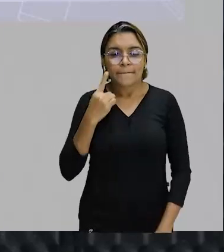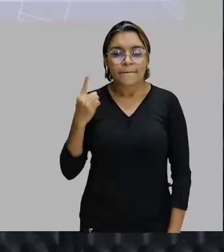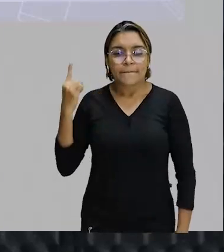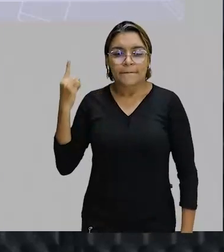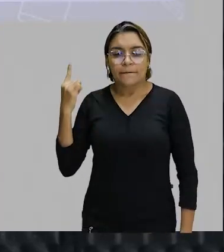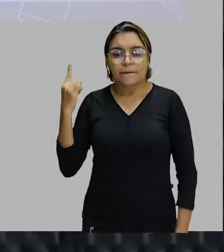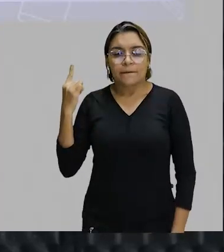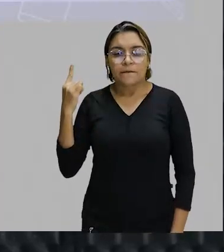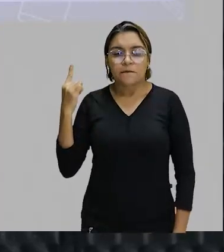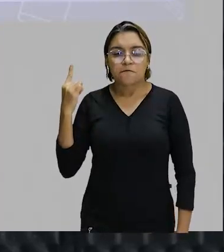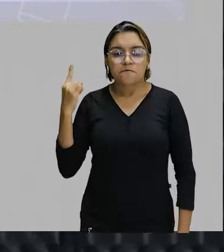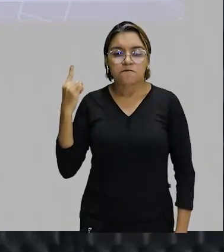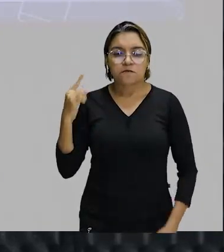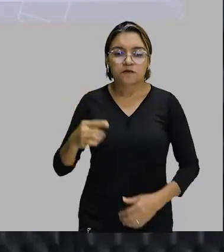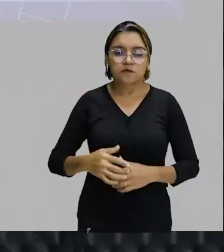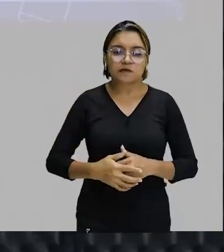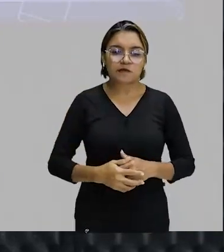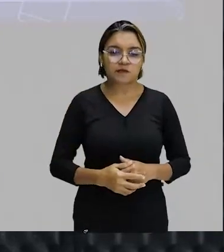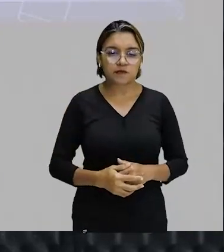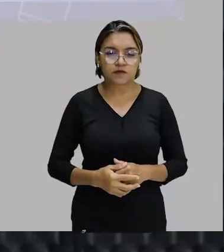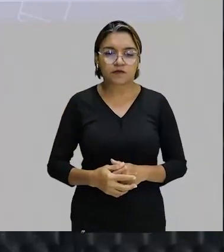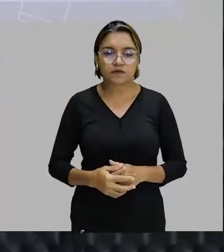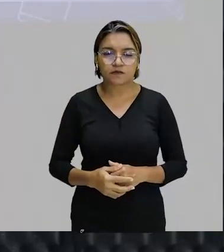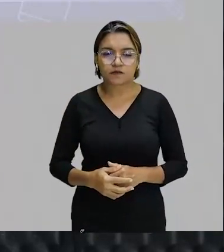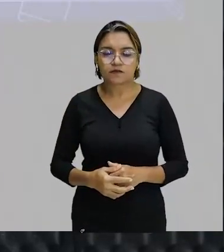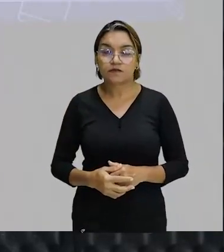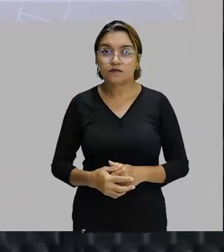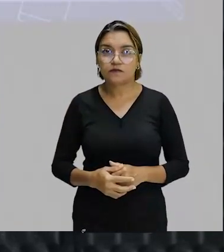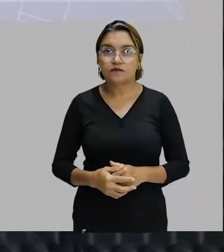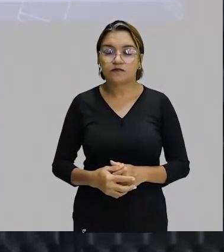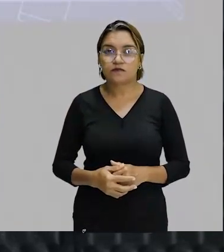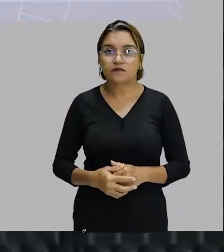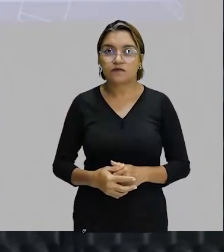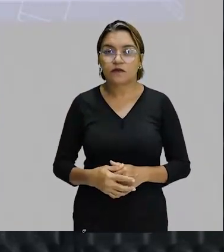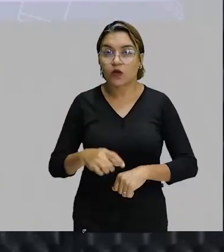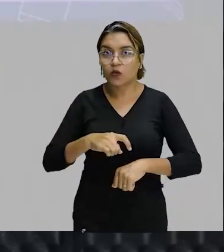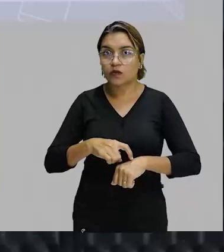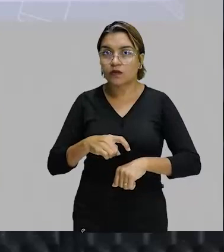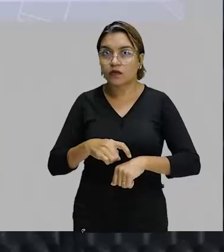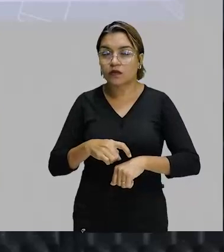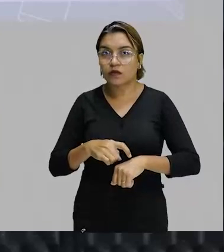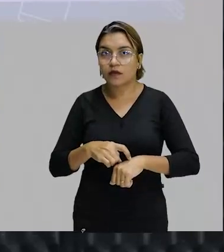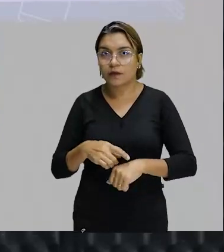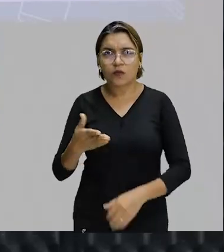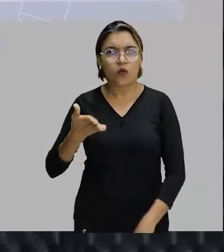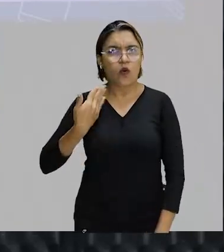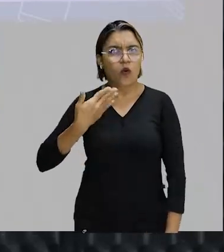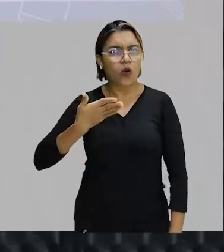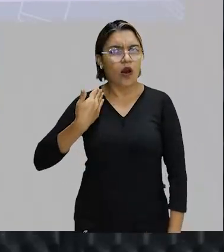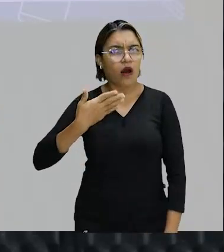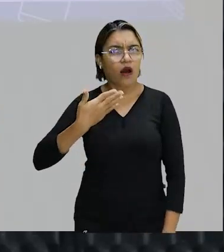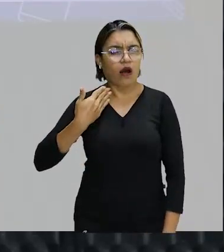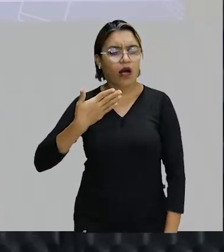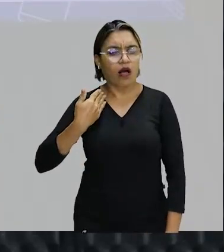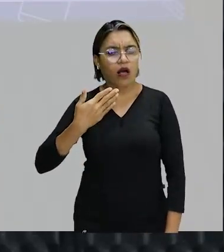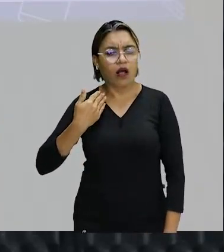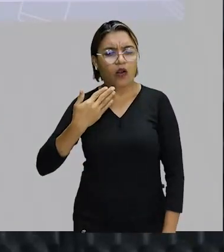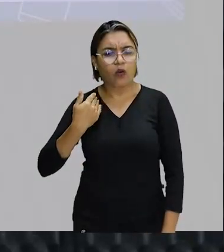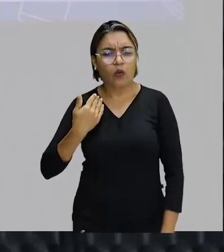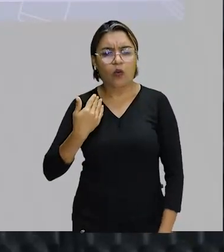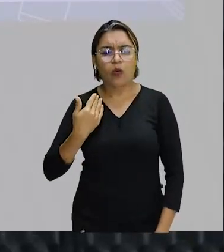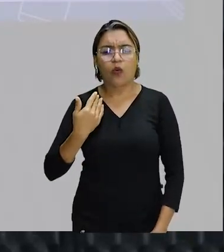is usually hot and humid. O verão é Normalmente, então o advérbio vem